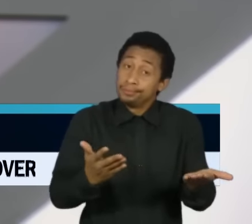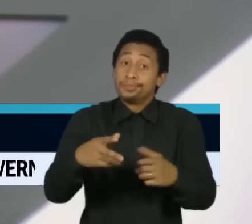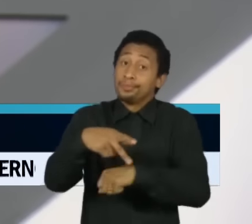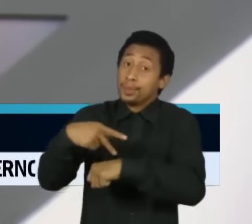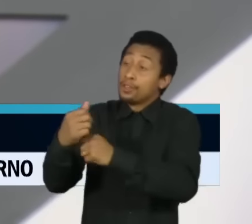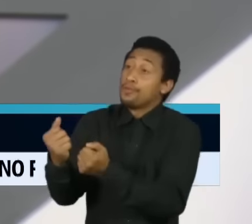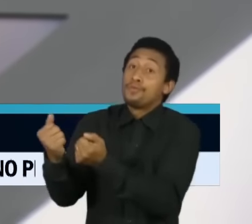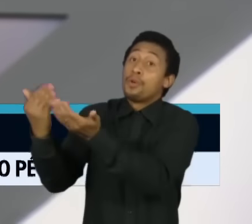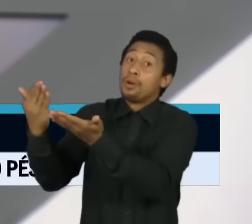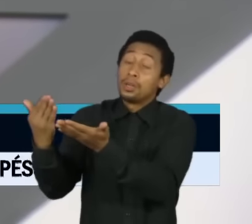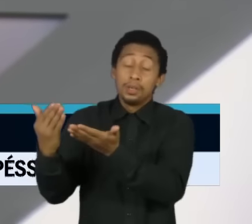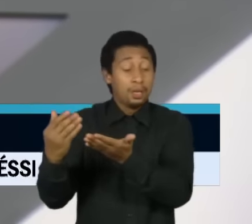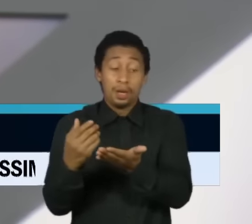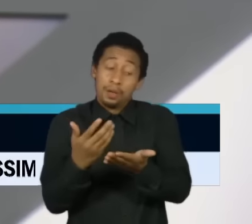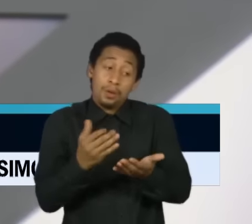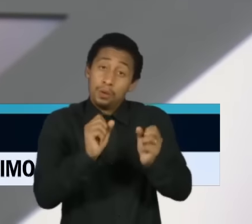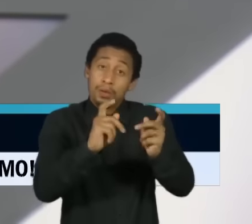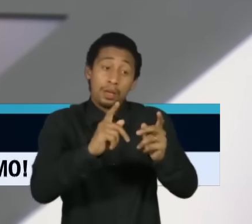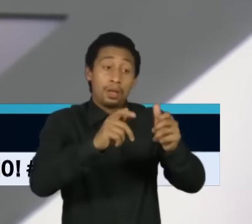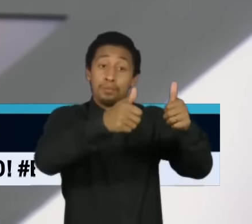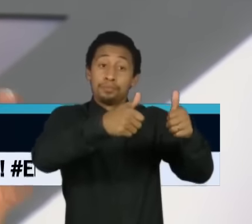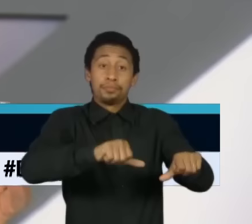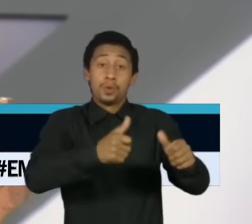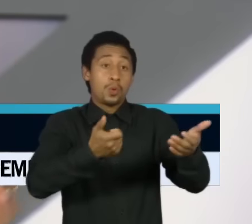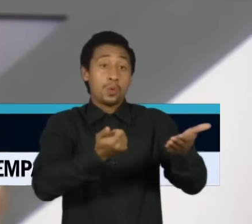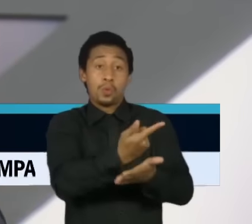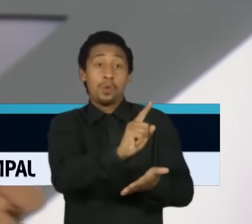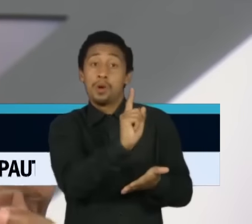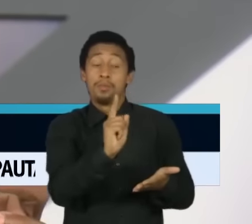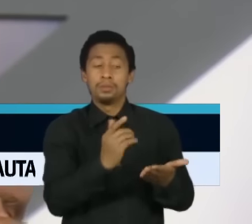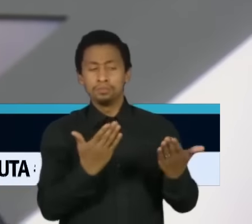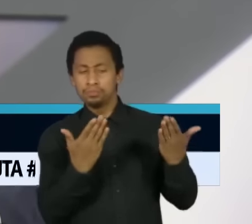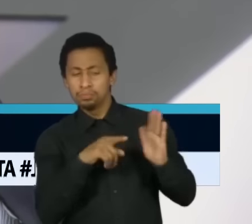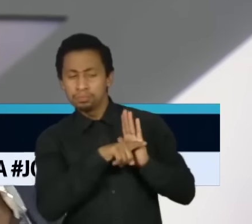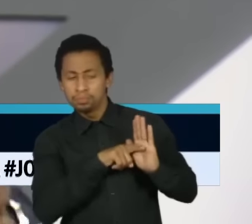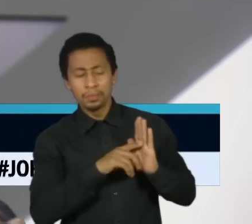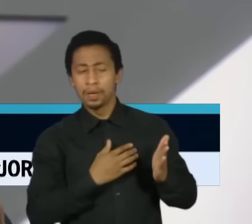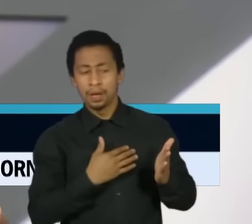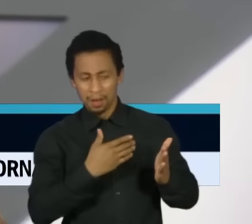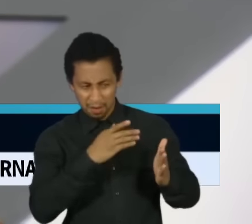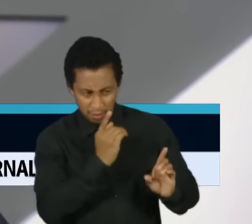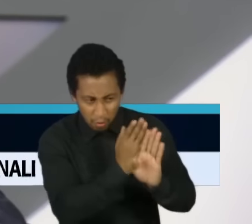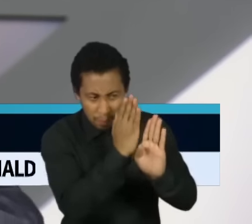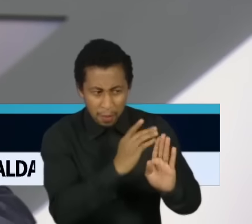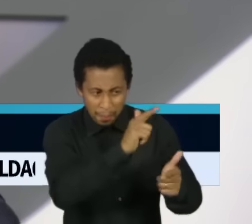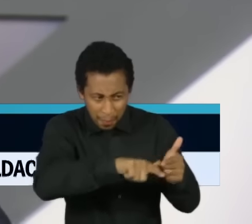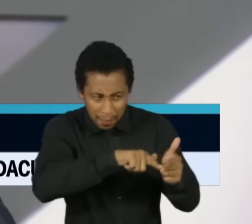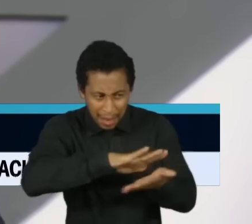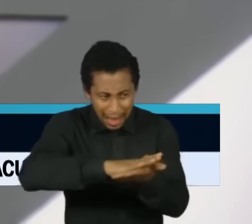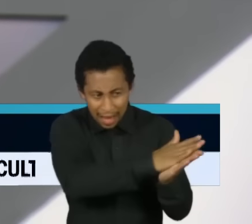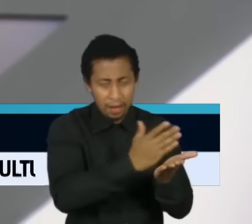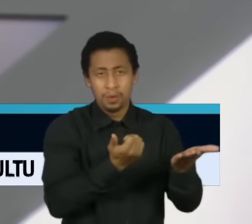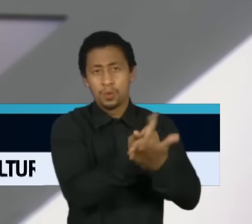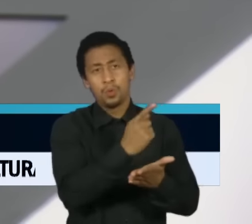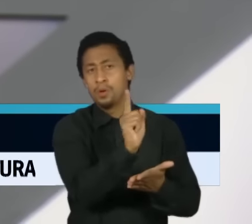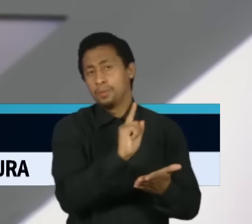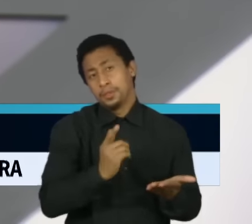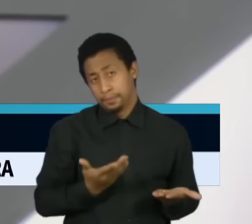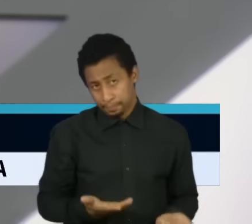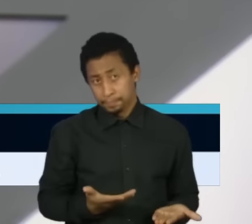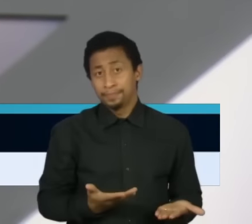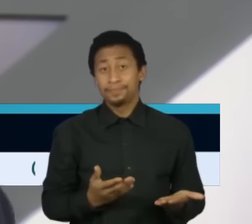uma participação importante em fazer isso. E é isso que nós estamos vendo. O que o Brasil e o que as autoridades e o que todo o sistema de regulação e fiscalização